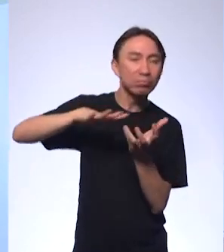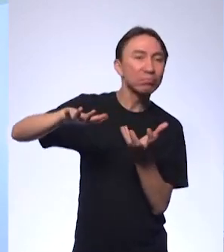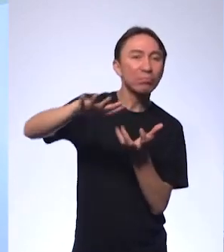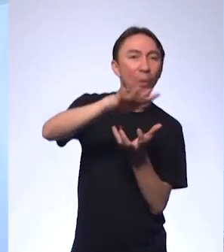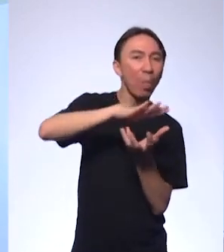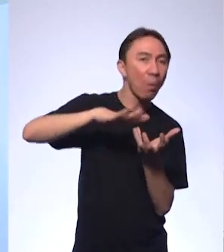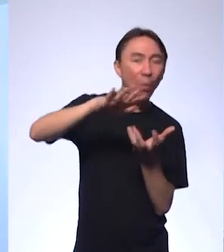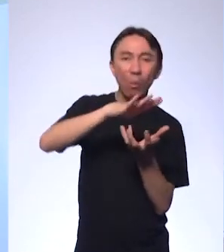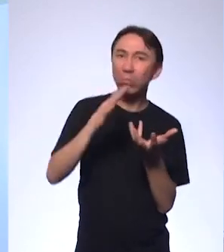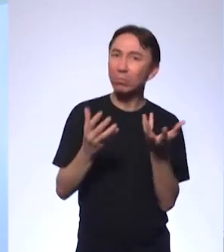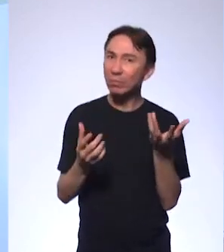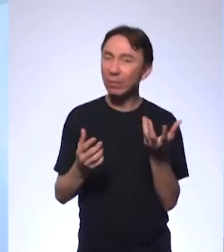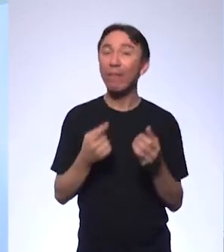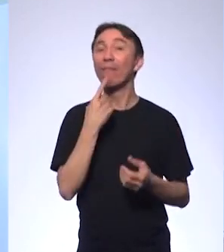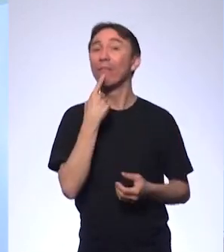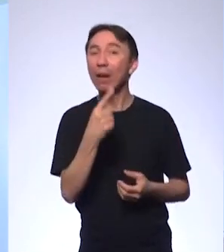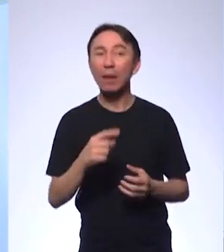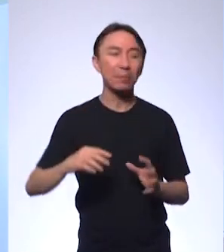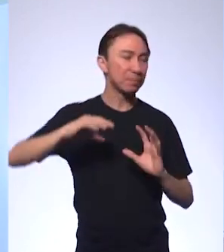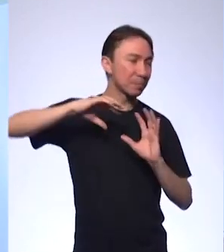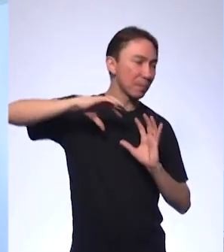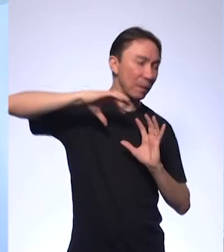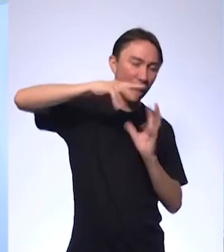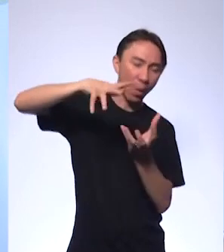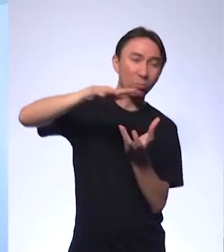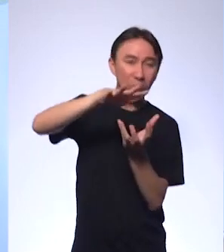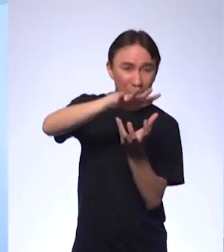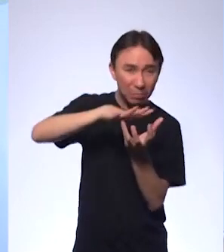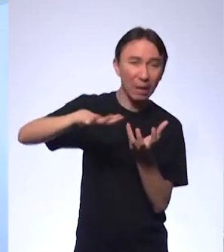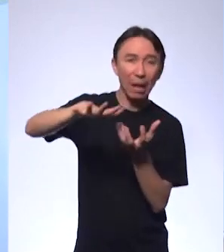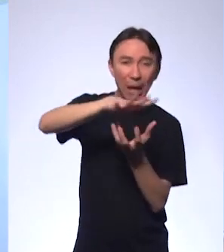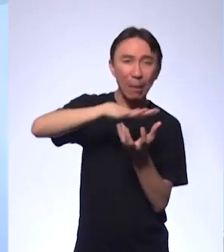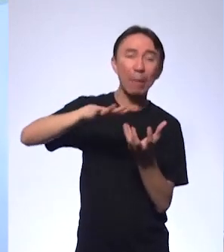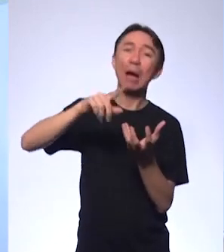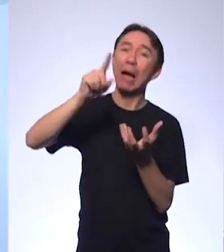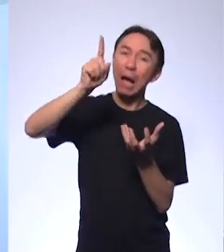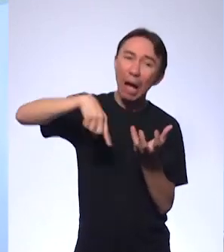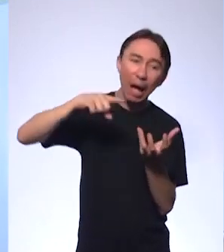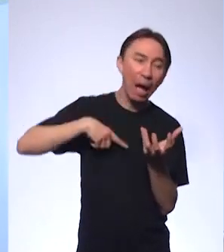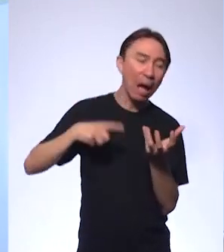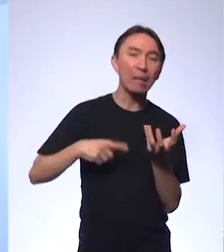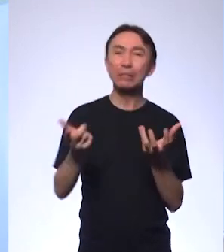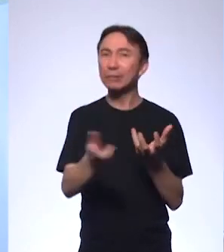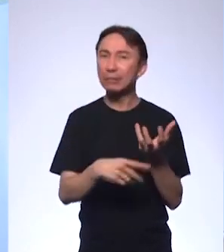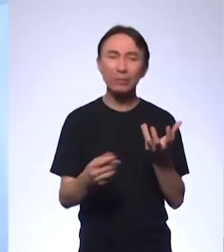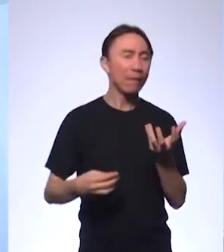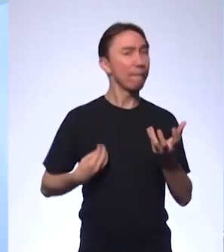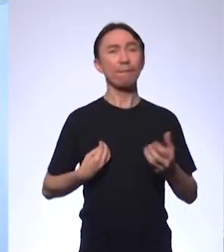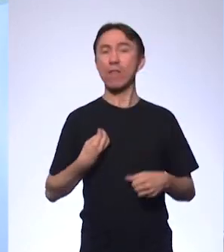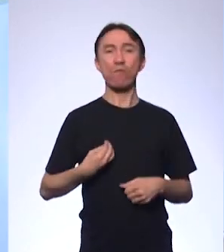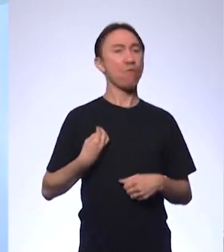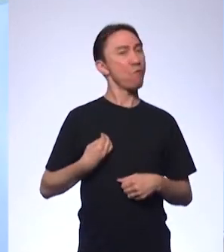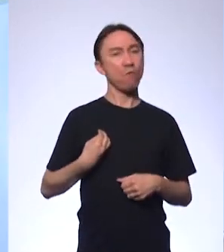em um ecossistema, a gente está falando num sistema dinâmico, né? Então, um sistema vivo. Então, existem vários fatores aí